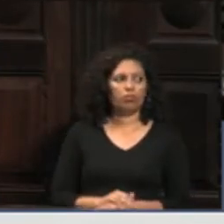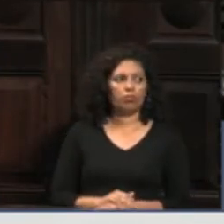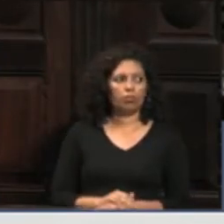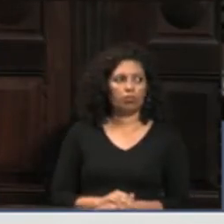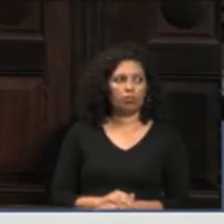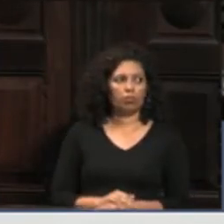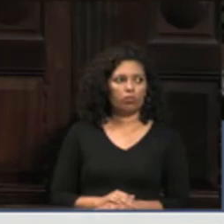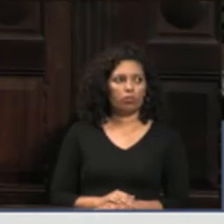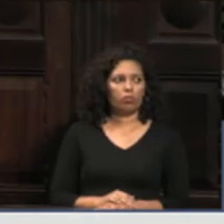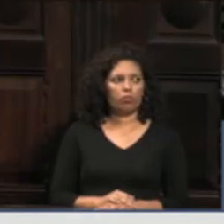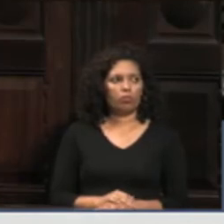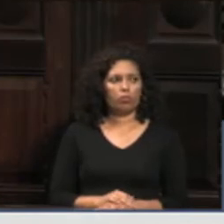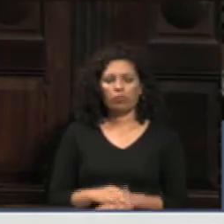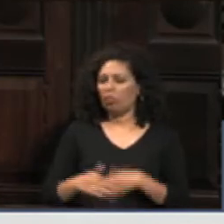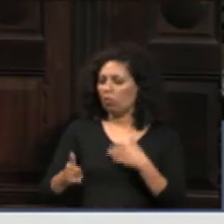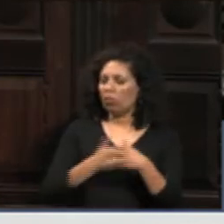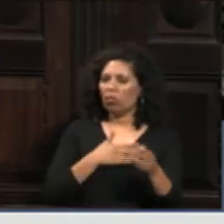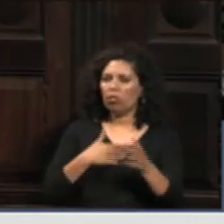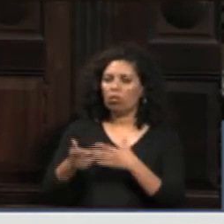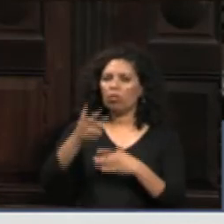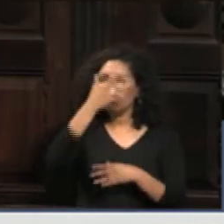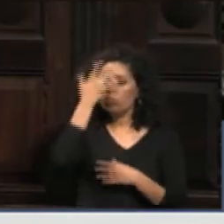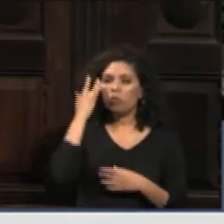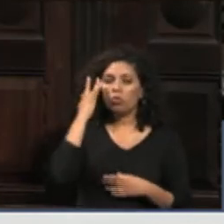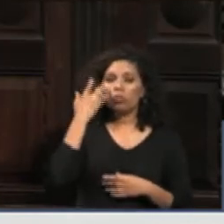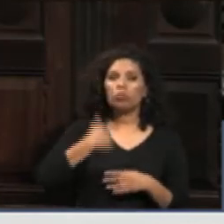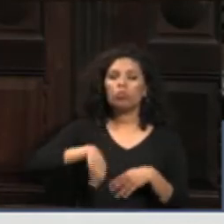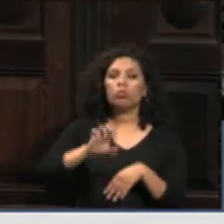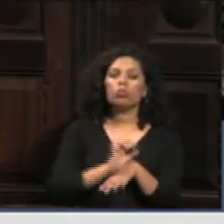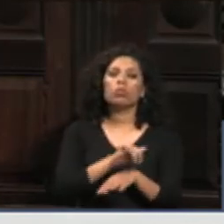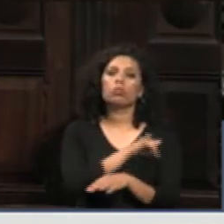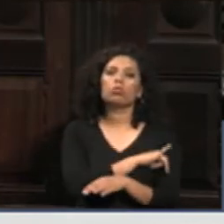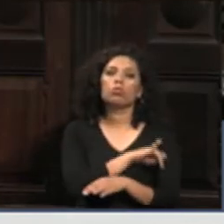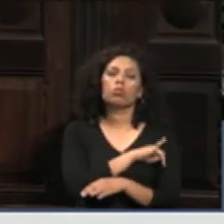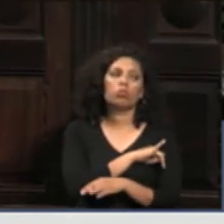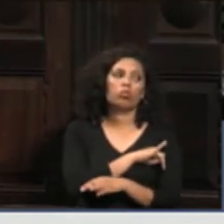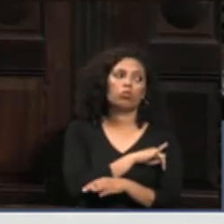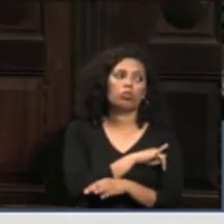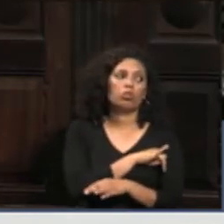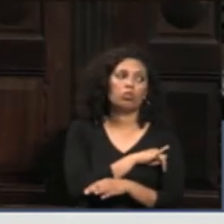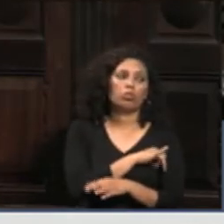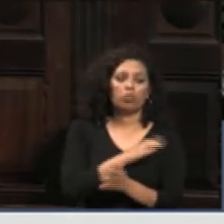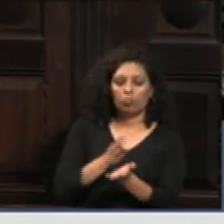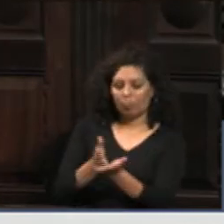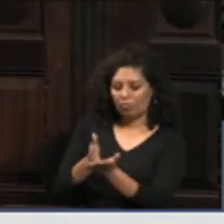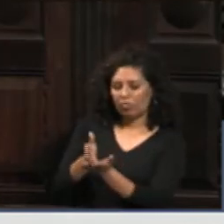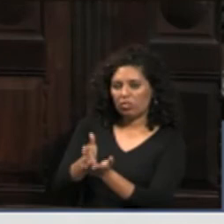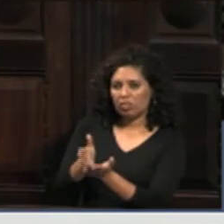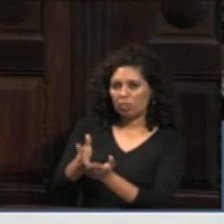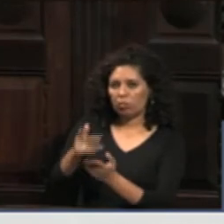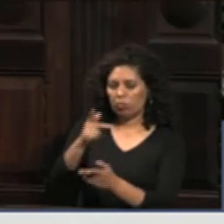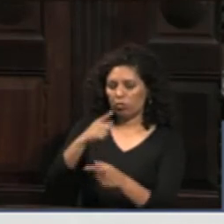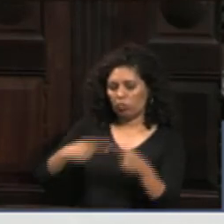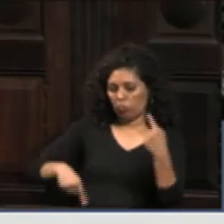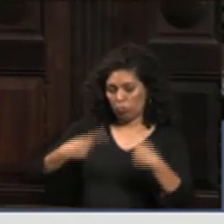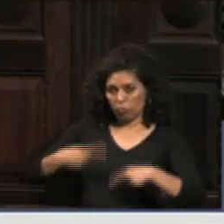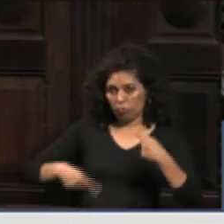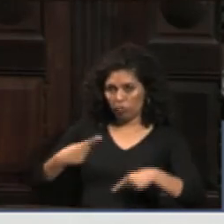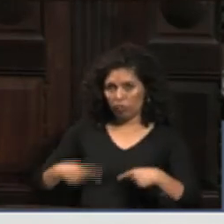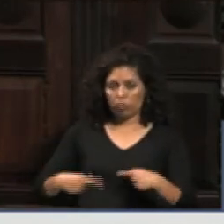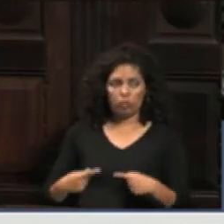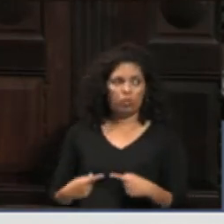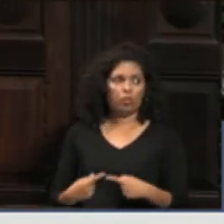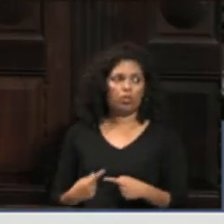Qualquer um cidadão, cidadã, na sua trajetória política, de ação, de